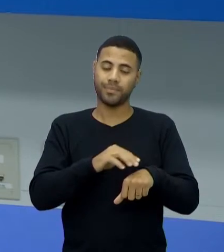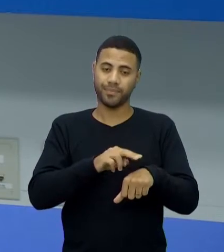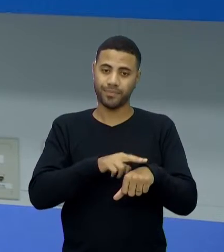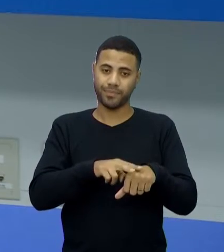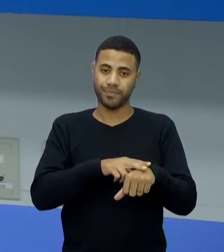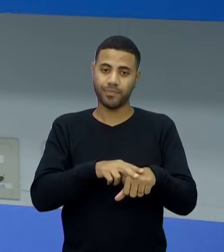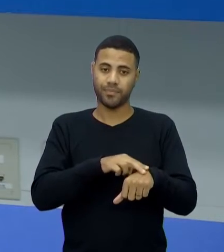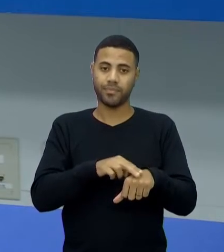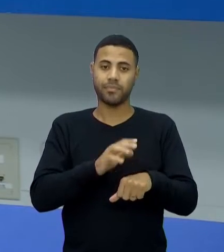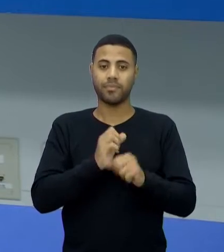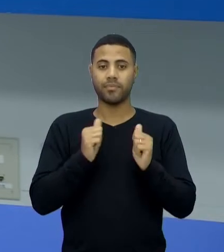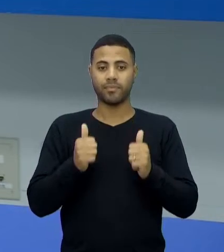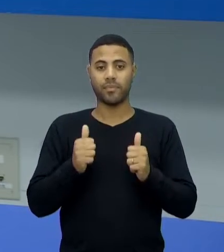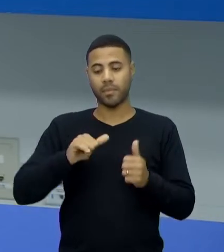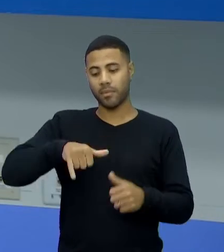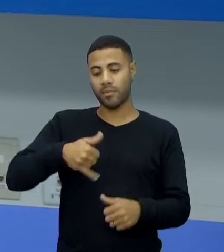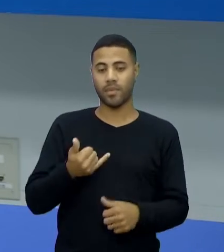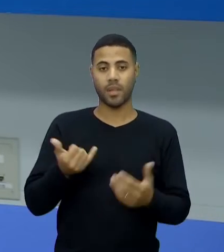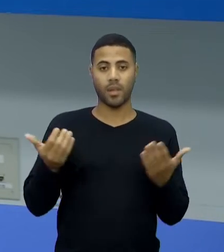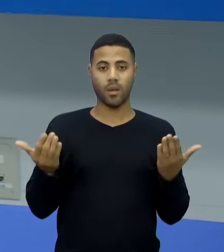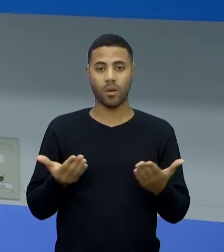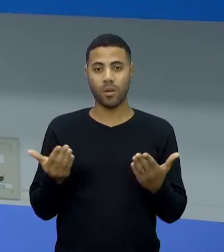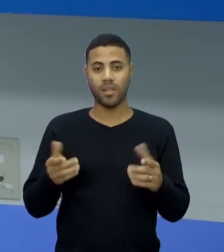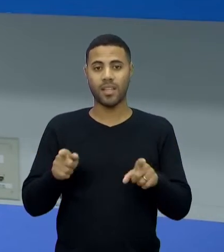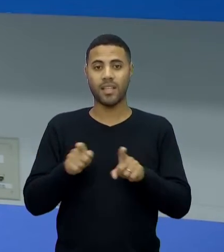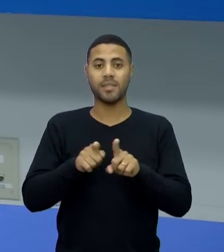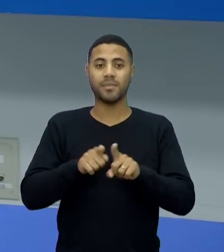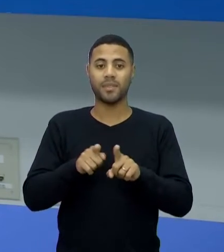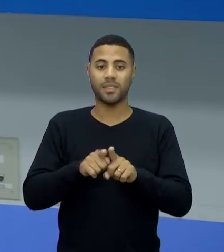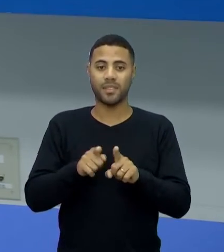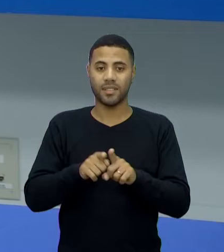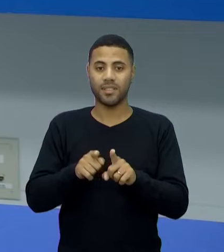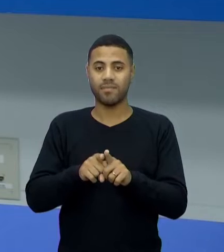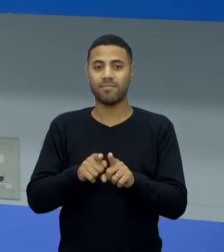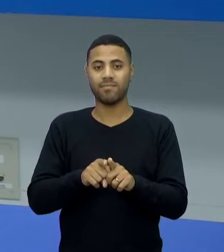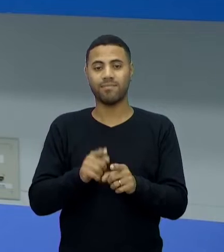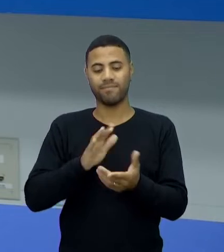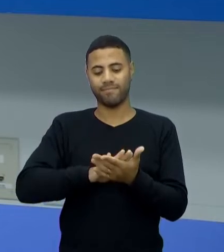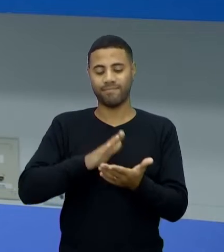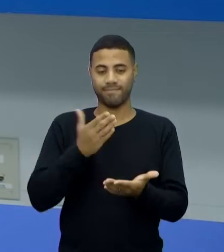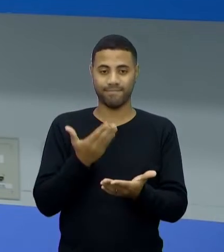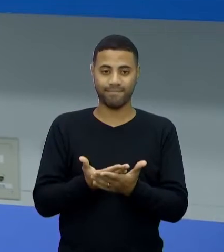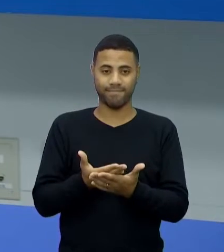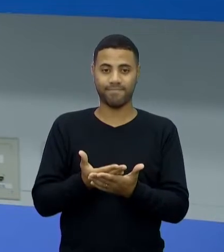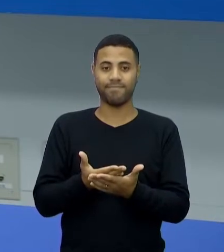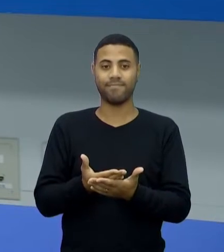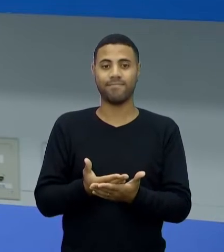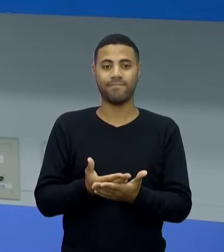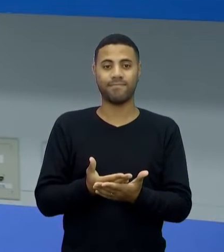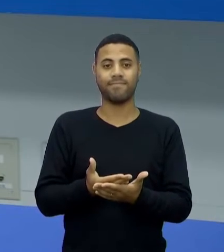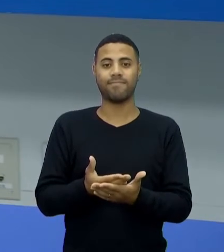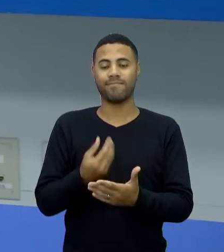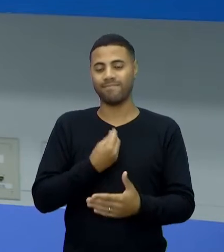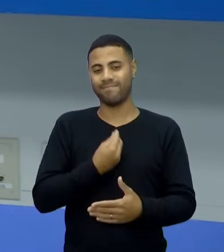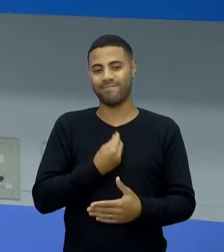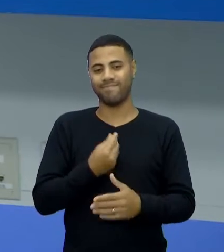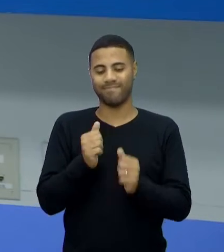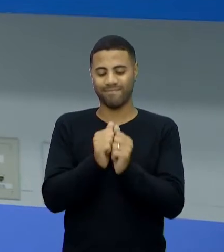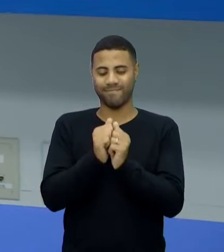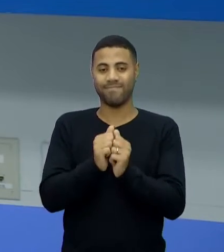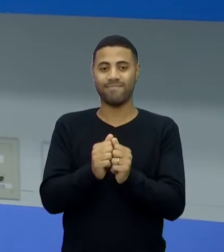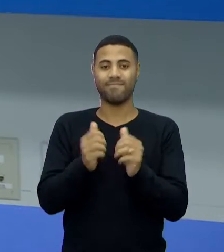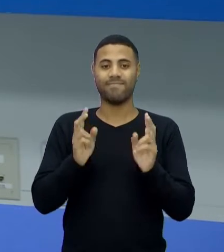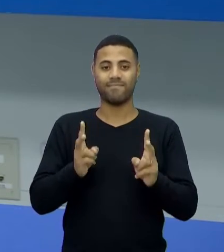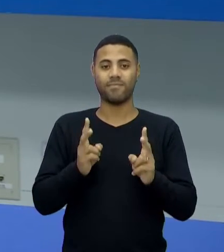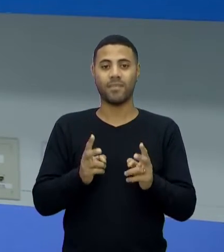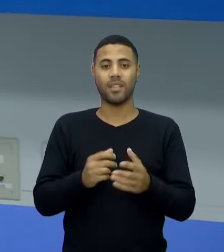vocês e eu aproveito também esse momento para saudar os nossos e as nossas intérpretes de libras que estão sempre aqui com a gente